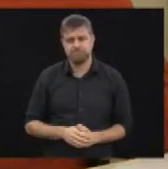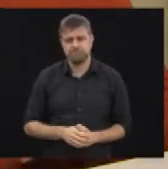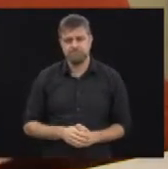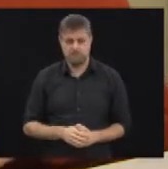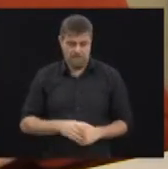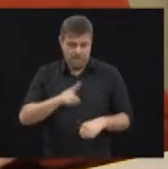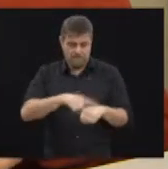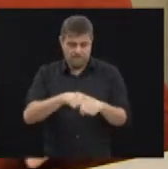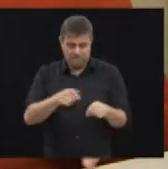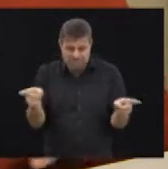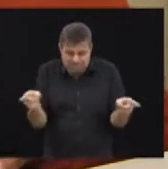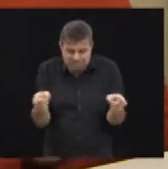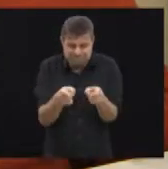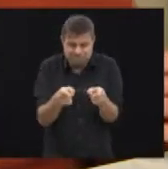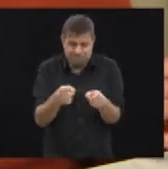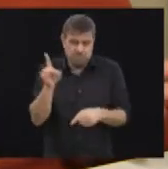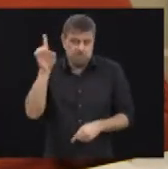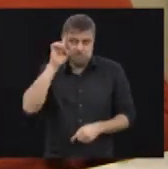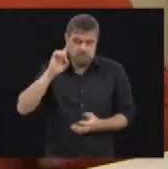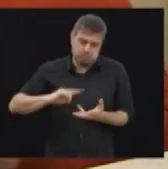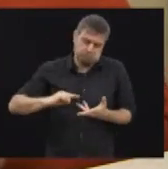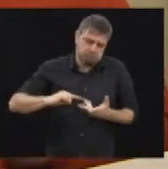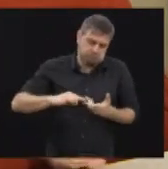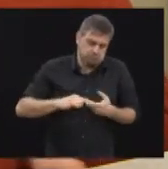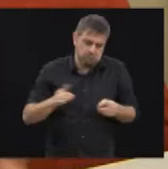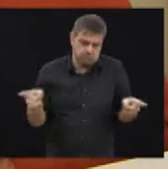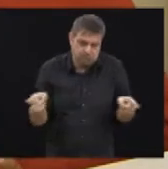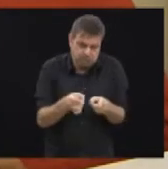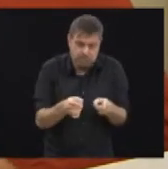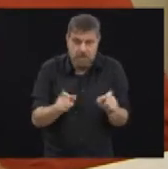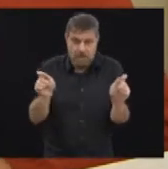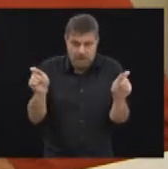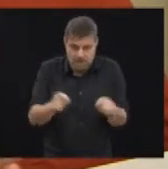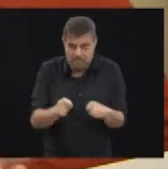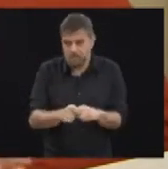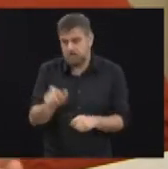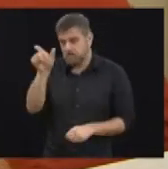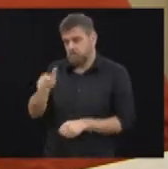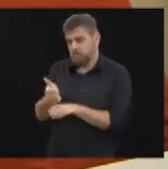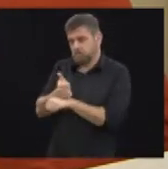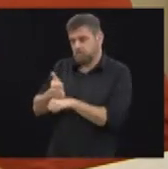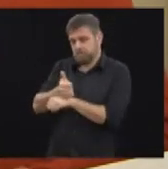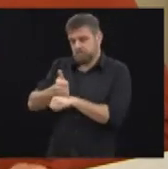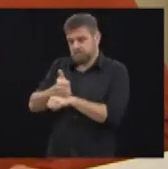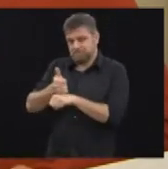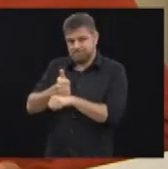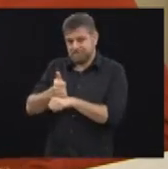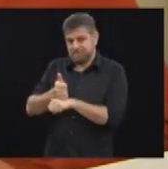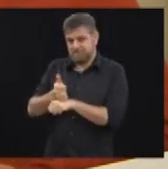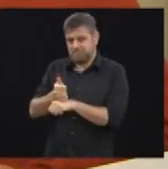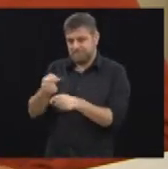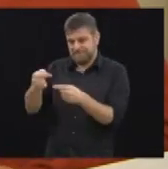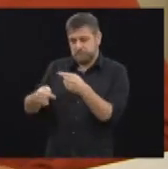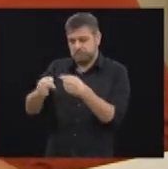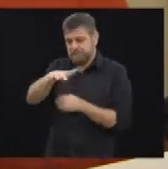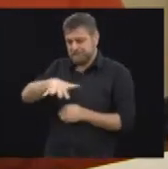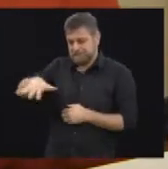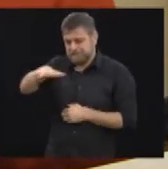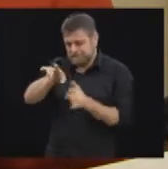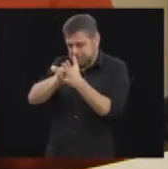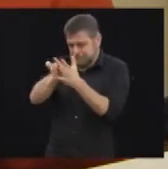tá tudo compactado em poucos dias. Então, para um profissional que às vezes não